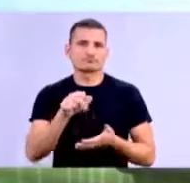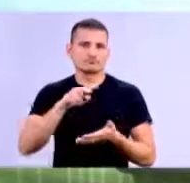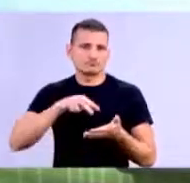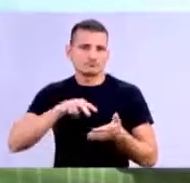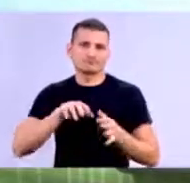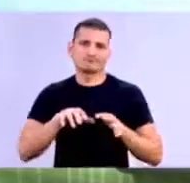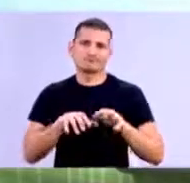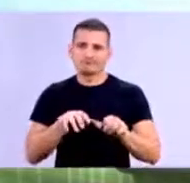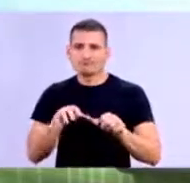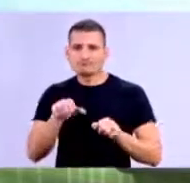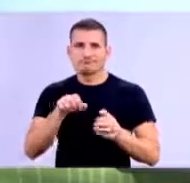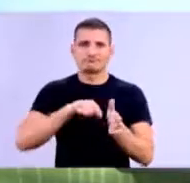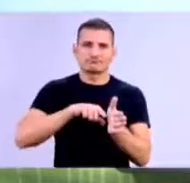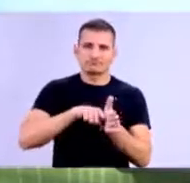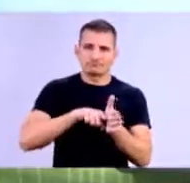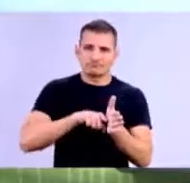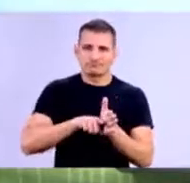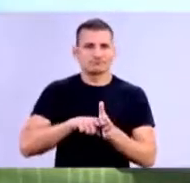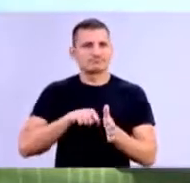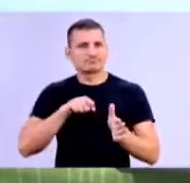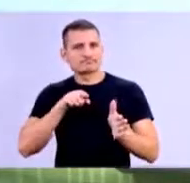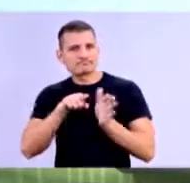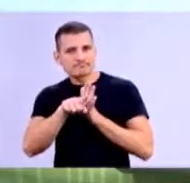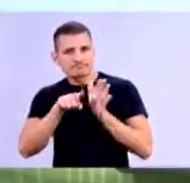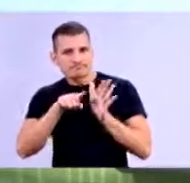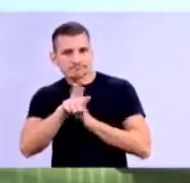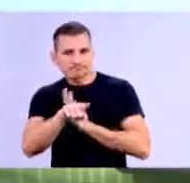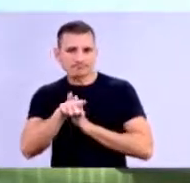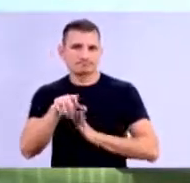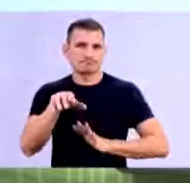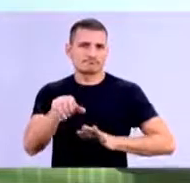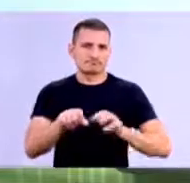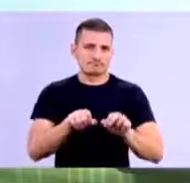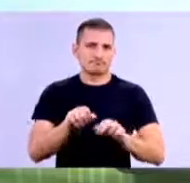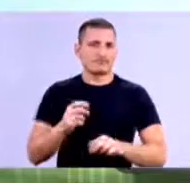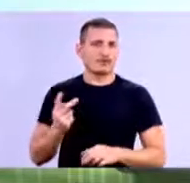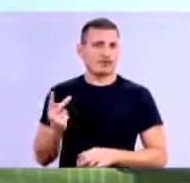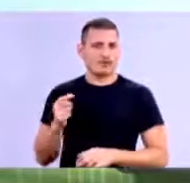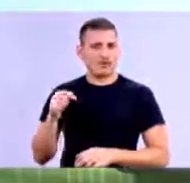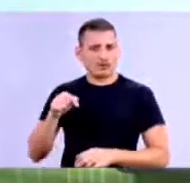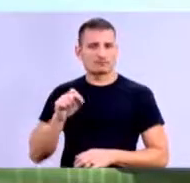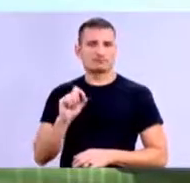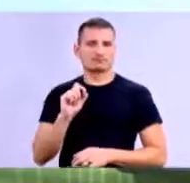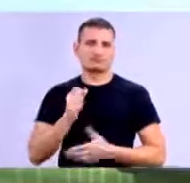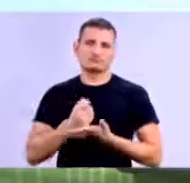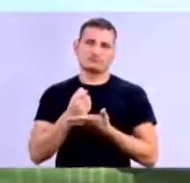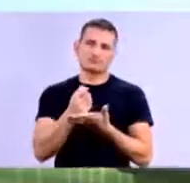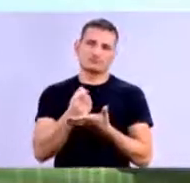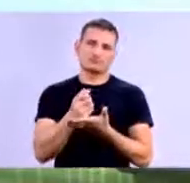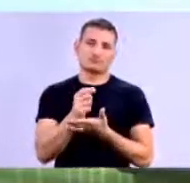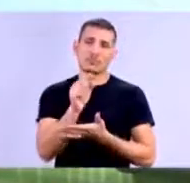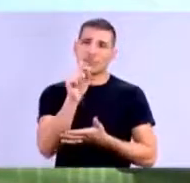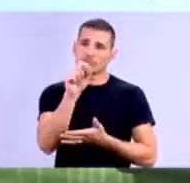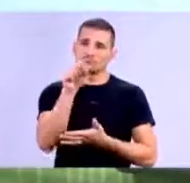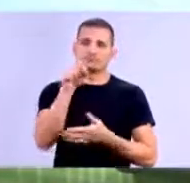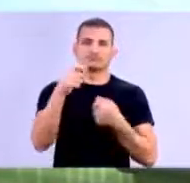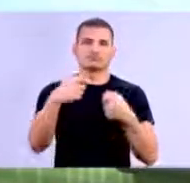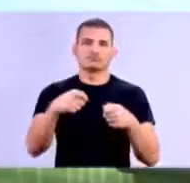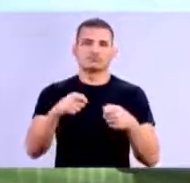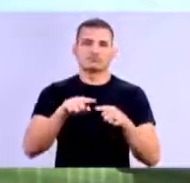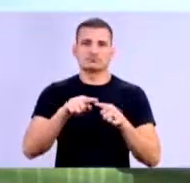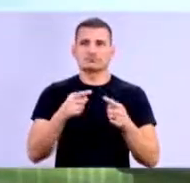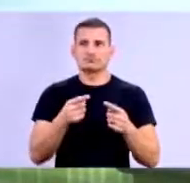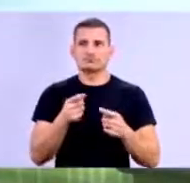que pesquisar, tem que questionar, tem que buscar. Nós estamos aqui para te auxiliar no que for preciso. Mas